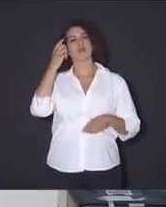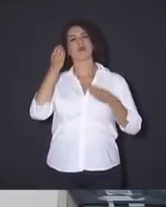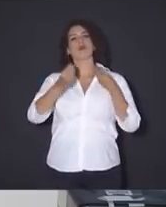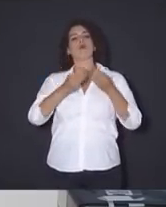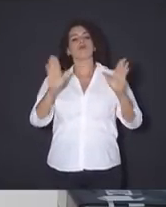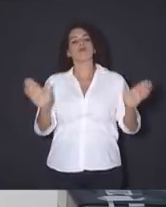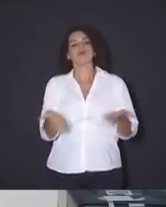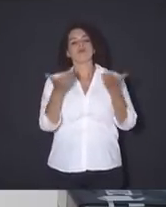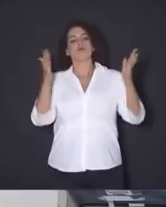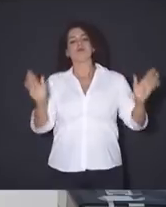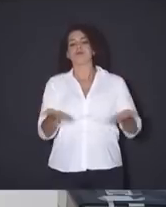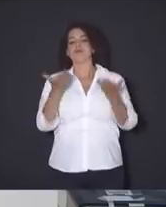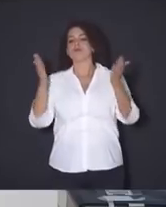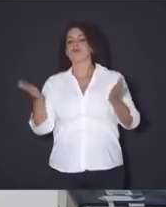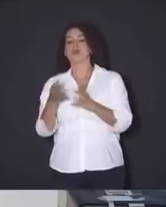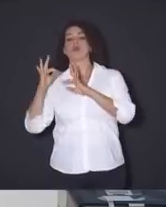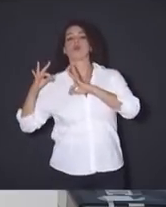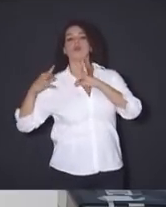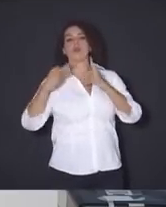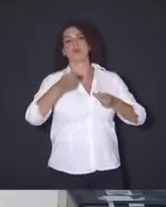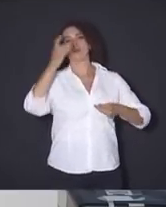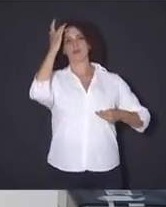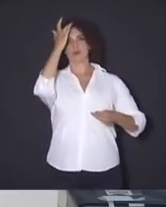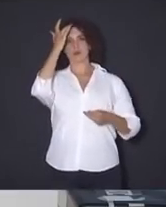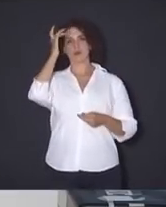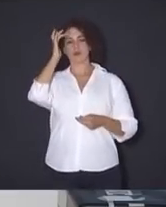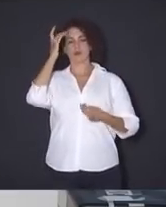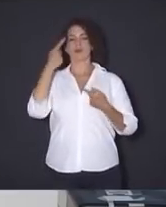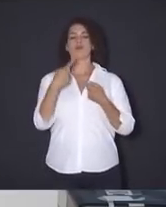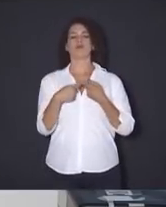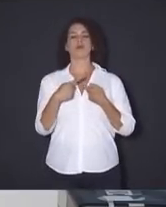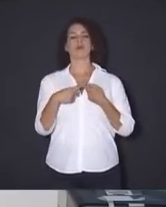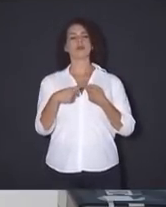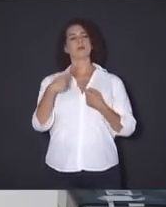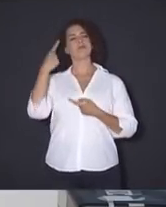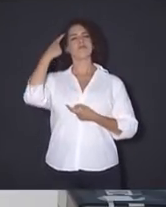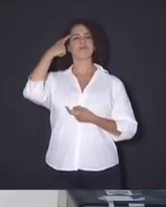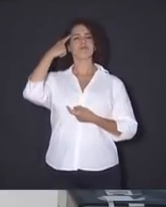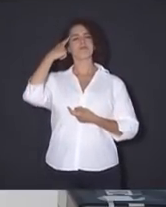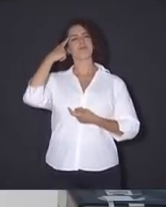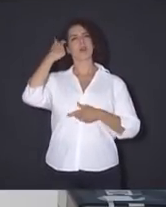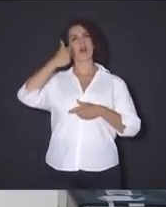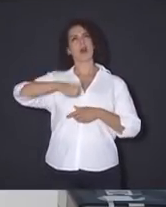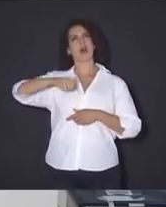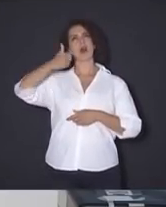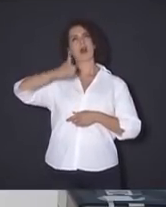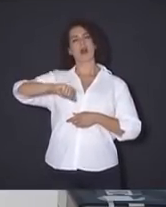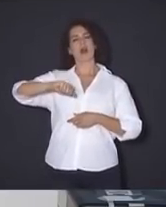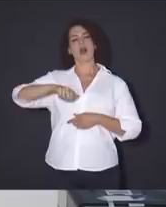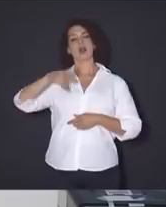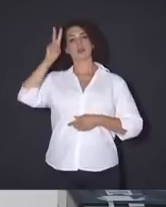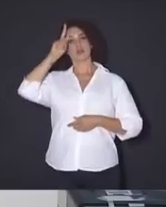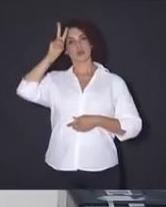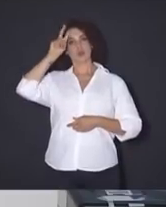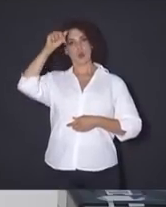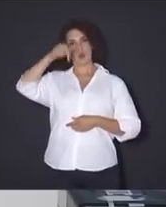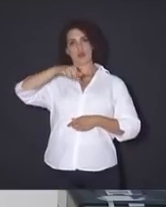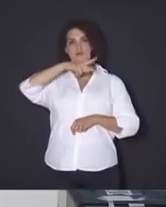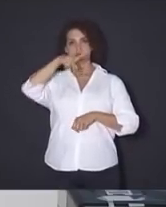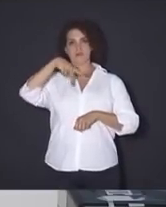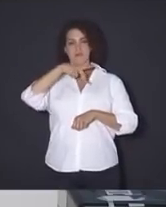estar para todo mundo porque quando você analisa a história do nosso país e aí falando um pouco como economista